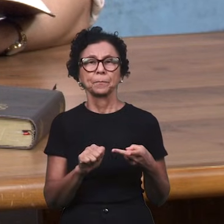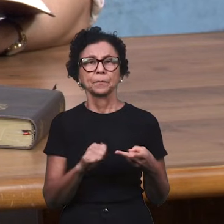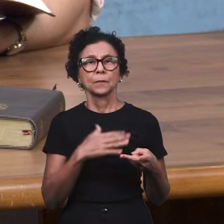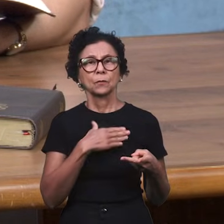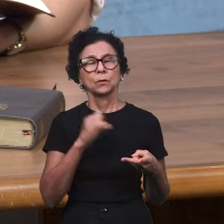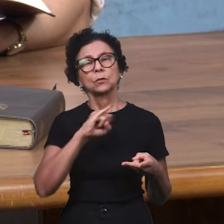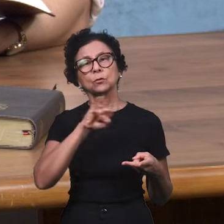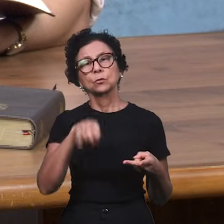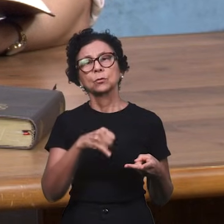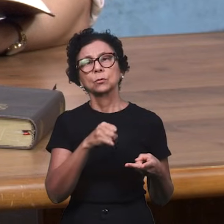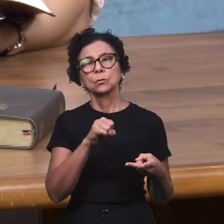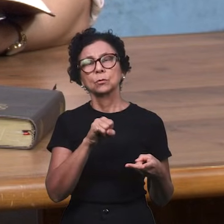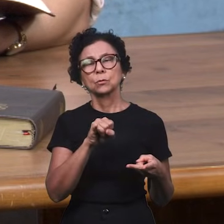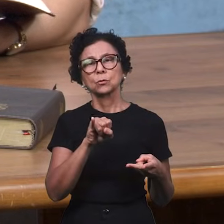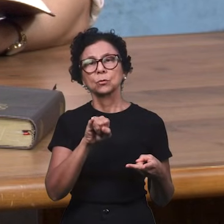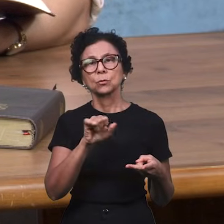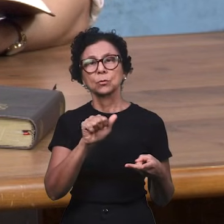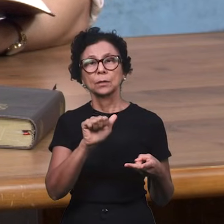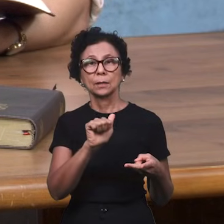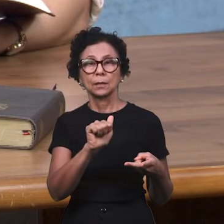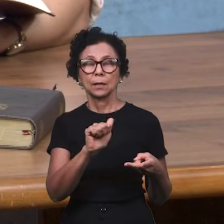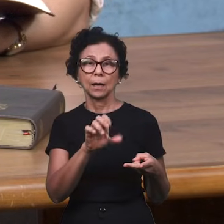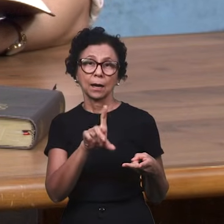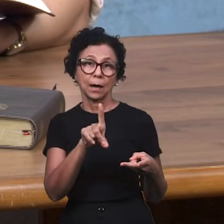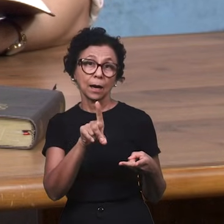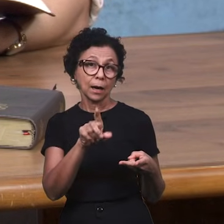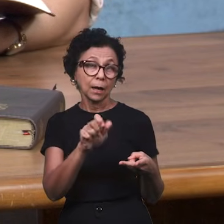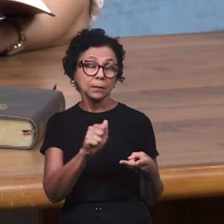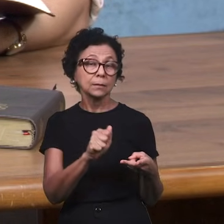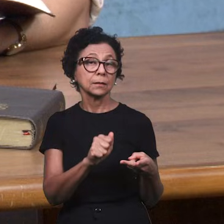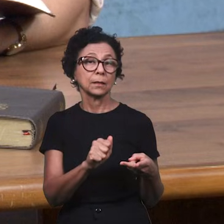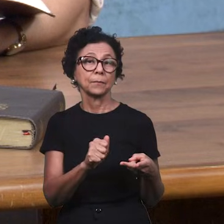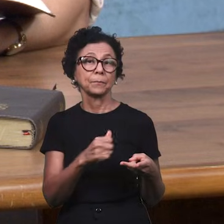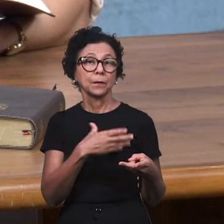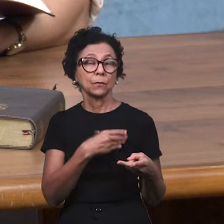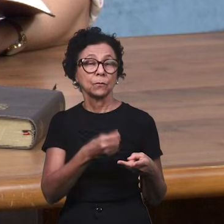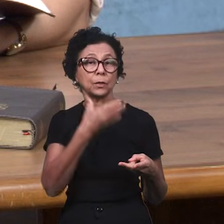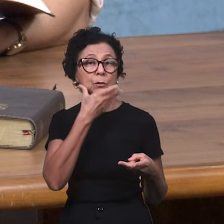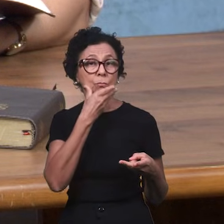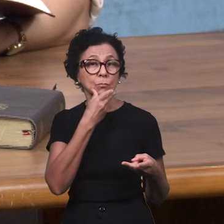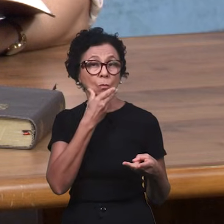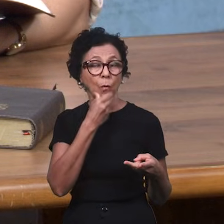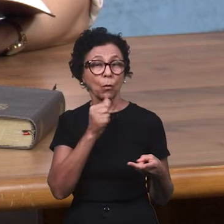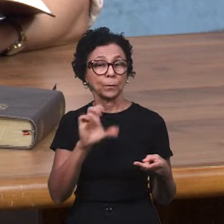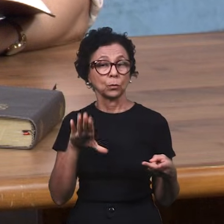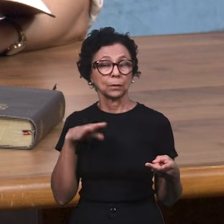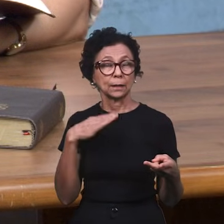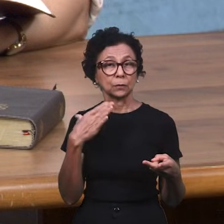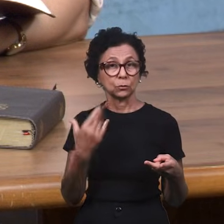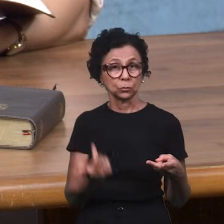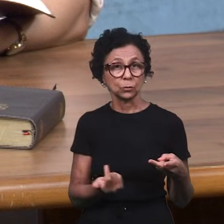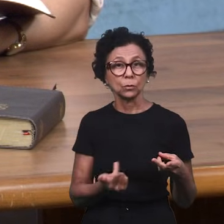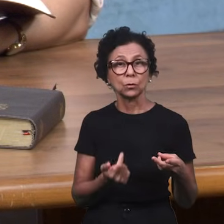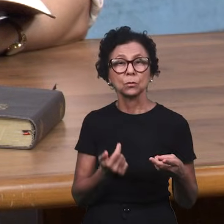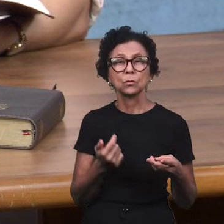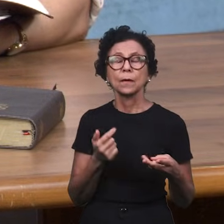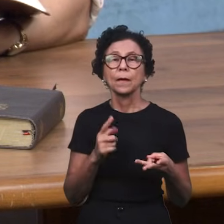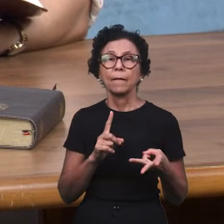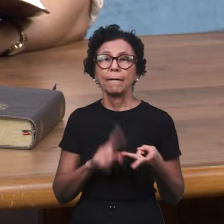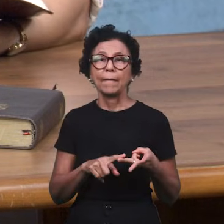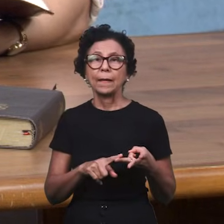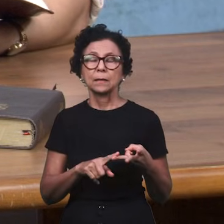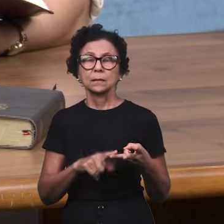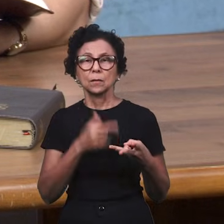um valente varão, grande em obras de Cabzeel, ele feriu a